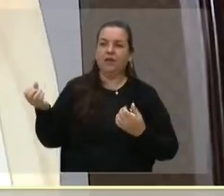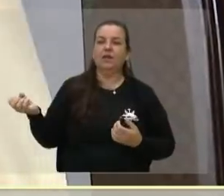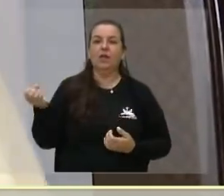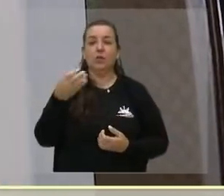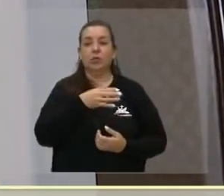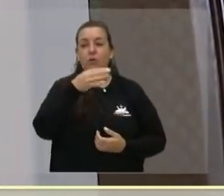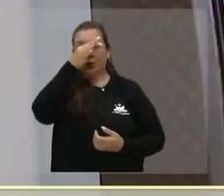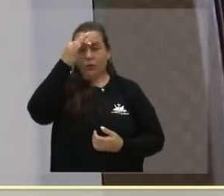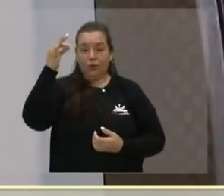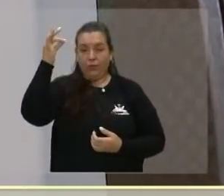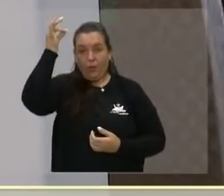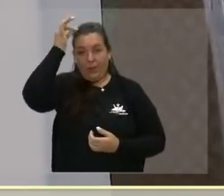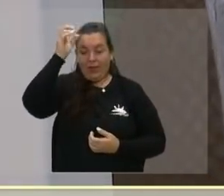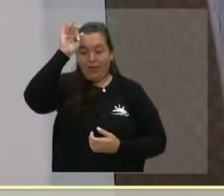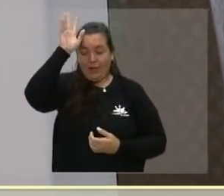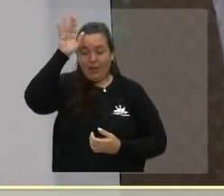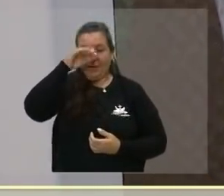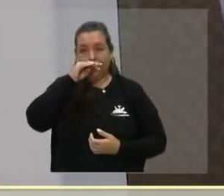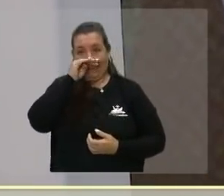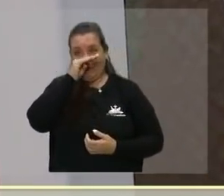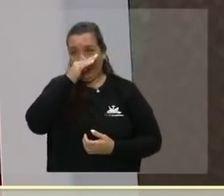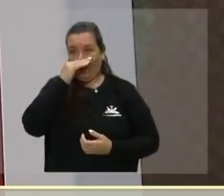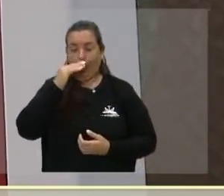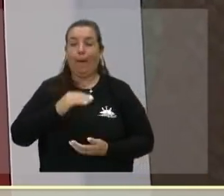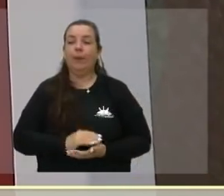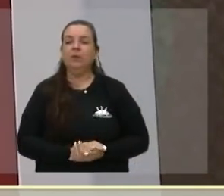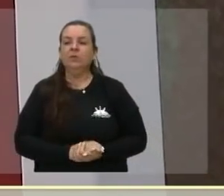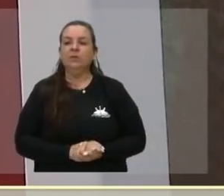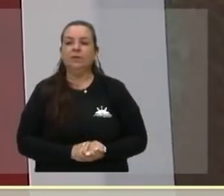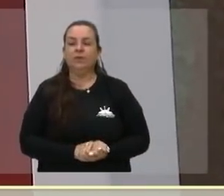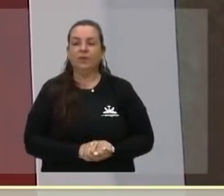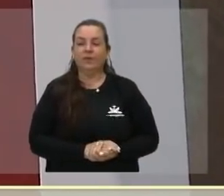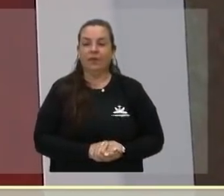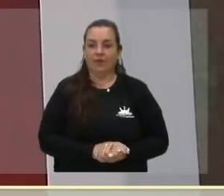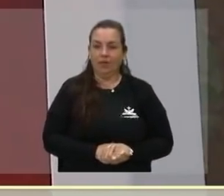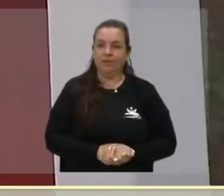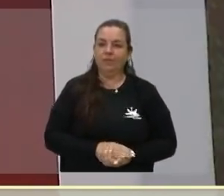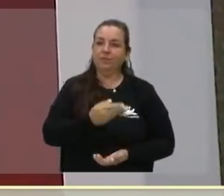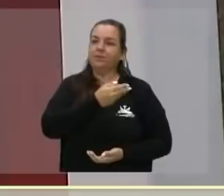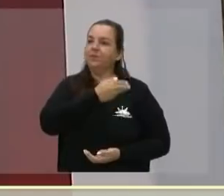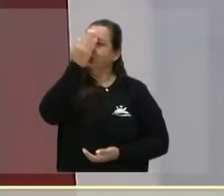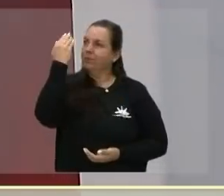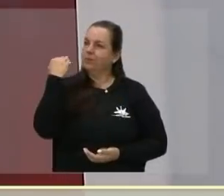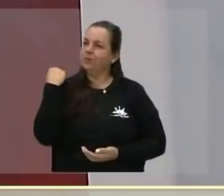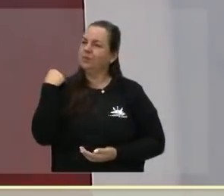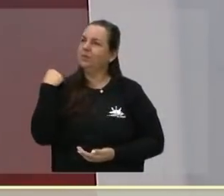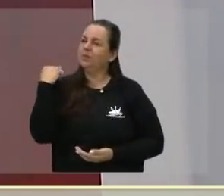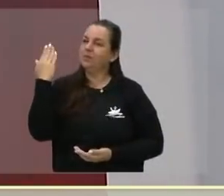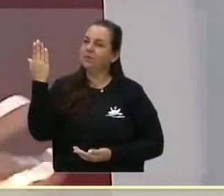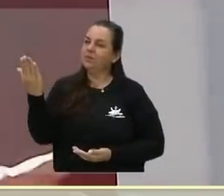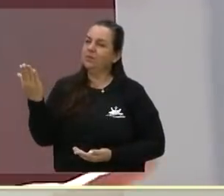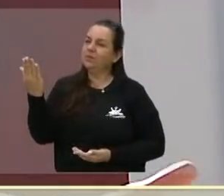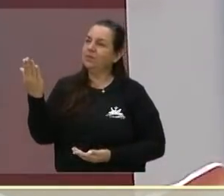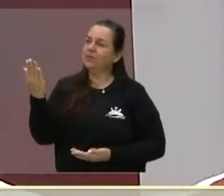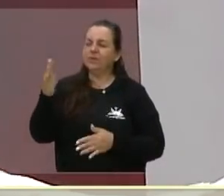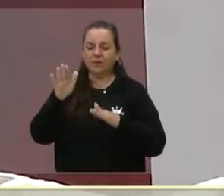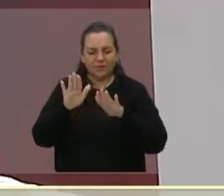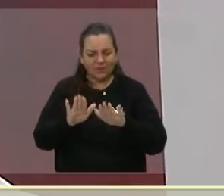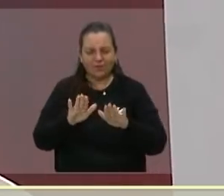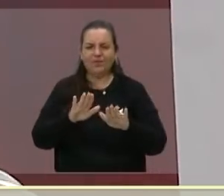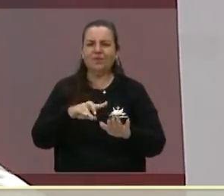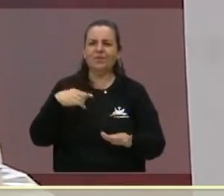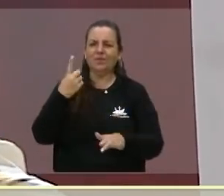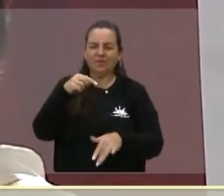nos agravou negócio novo tem aquela senhora nossa senhora